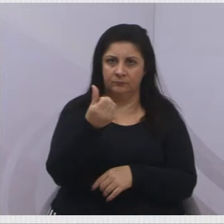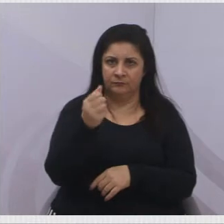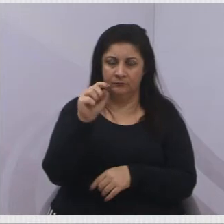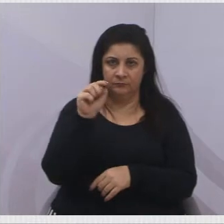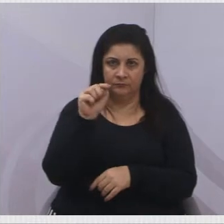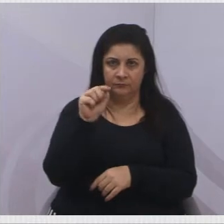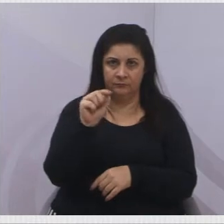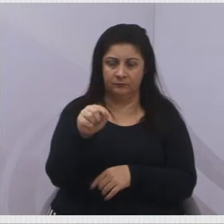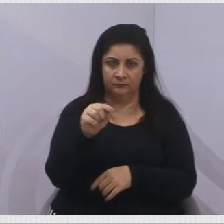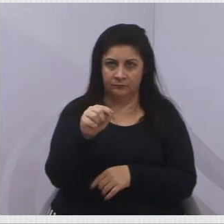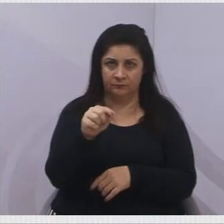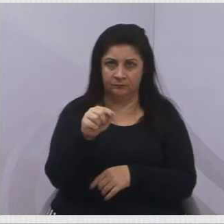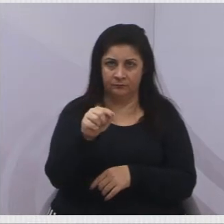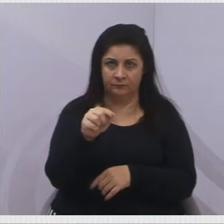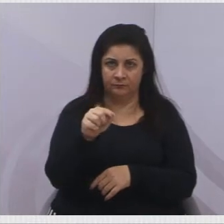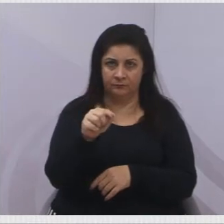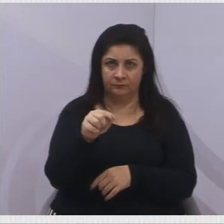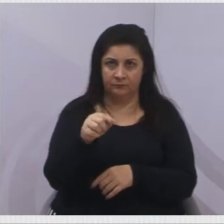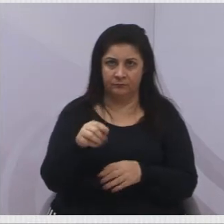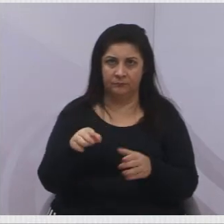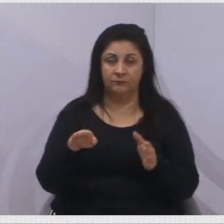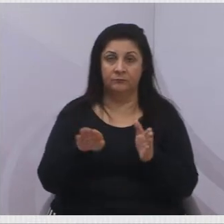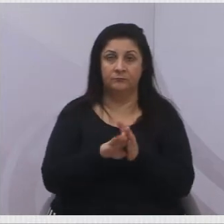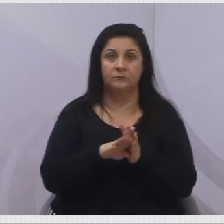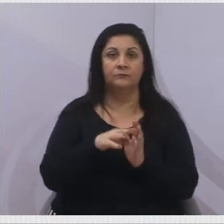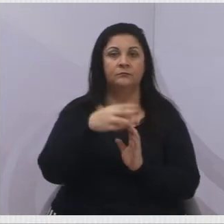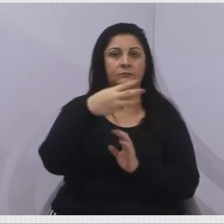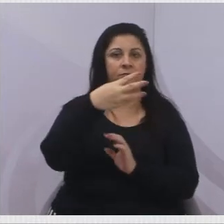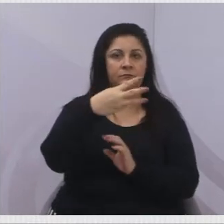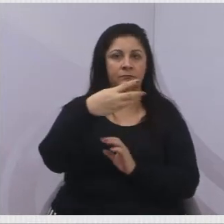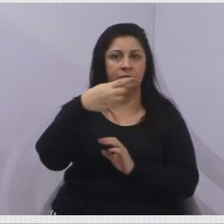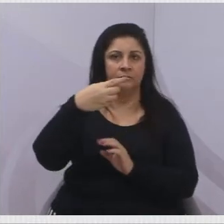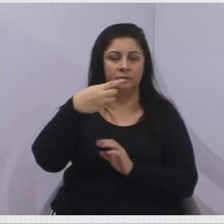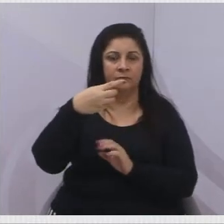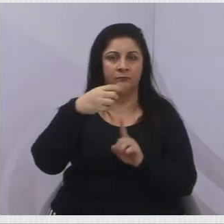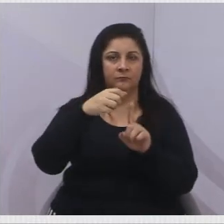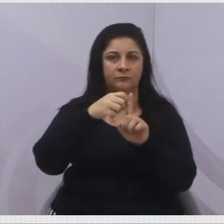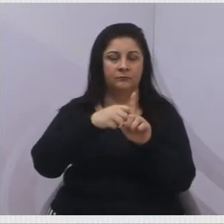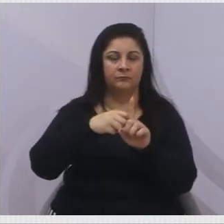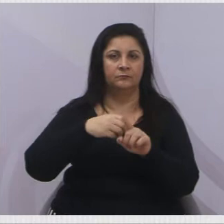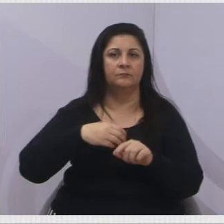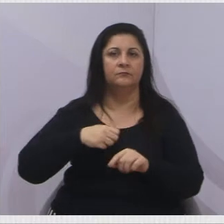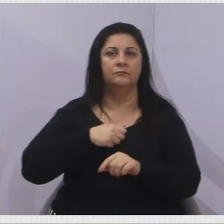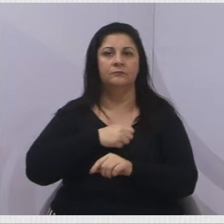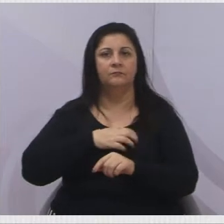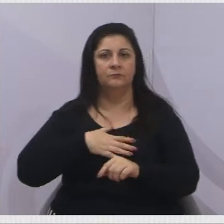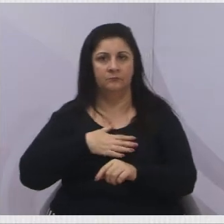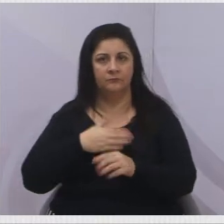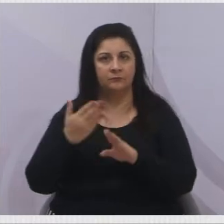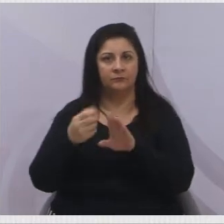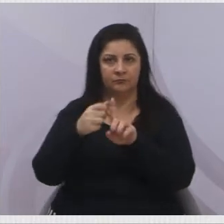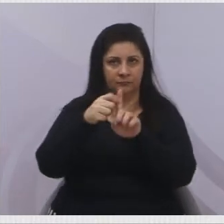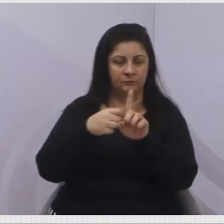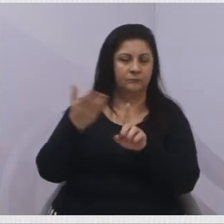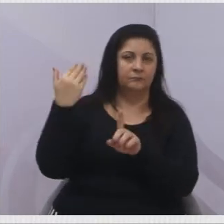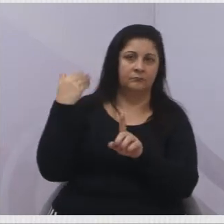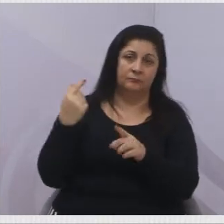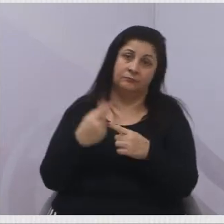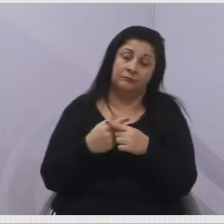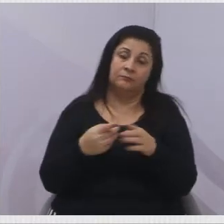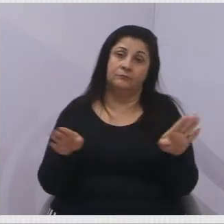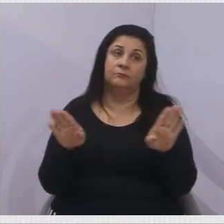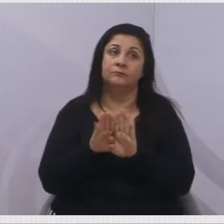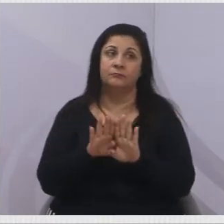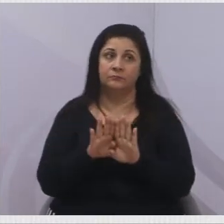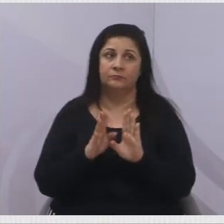166.000, até o dia 31 de agosto, perdão. Então, esse dado já está desatualizado, porque o fechamento é